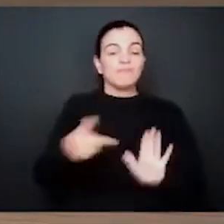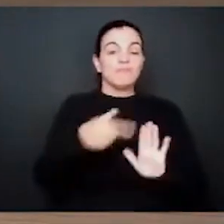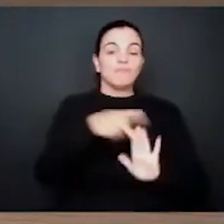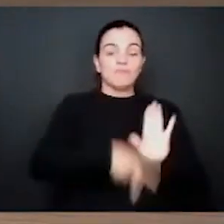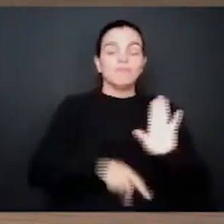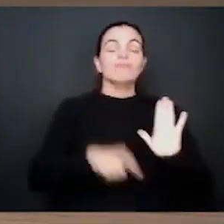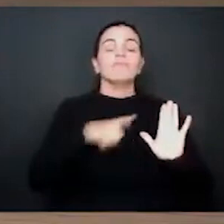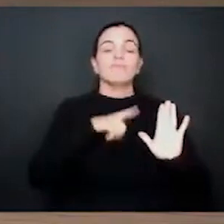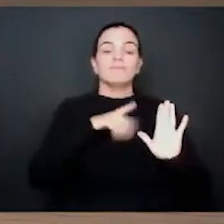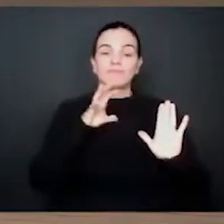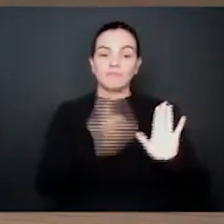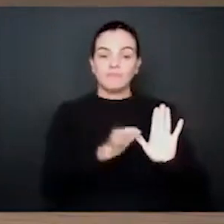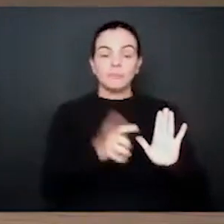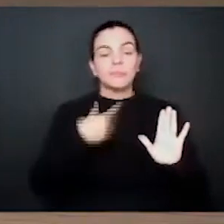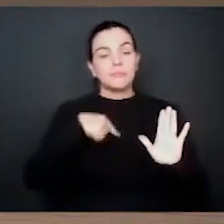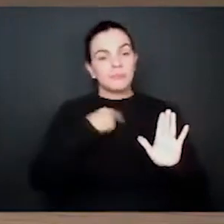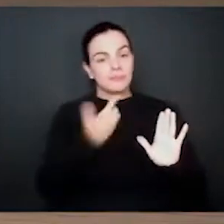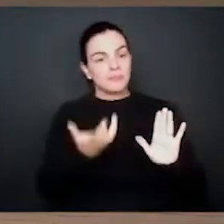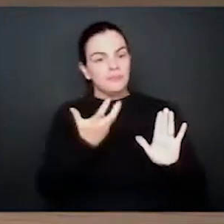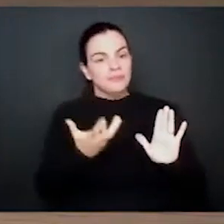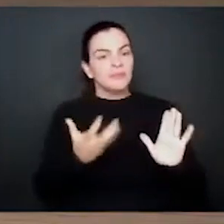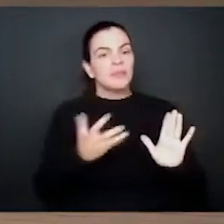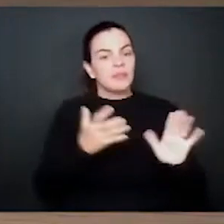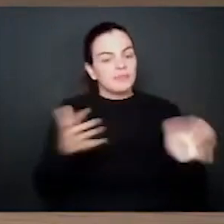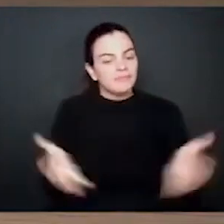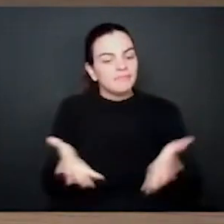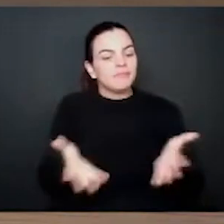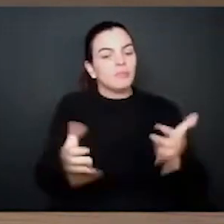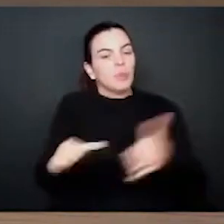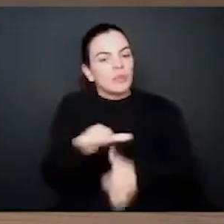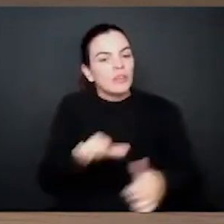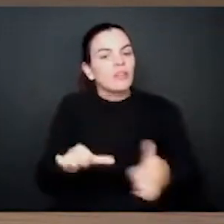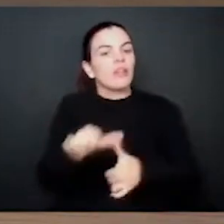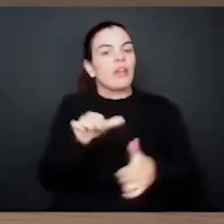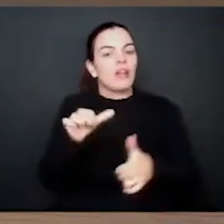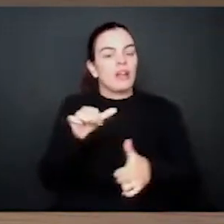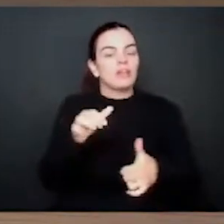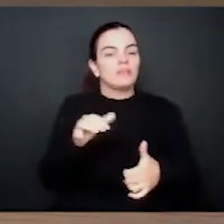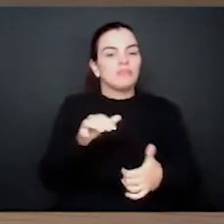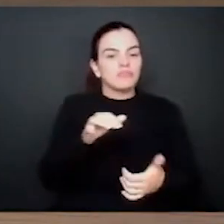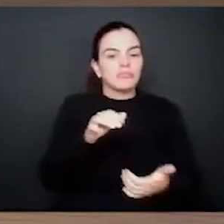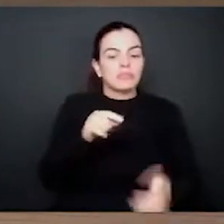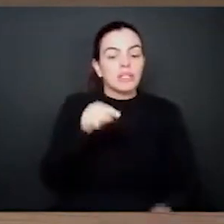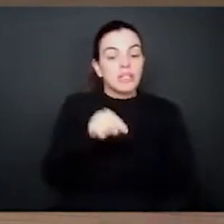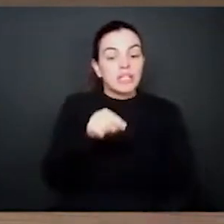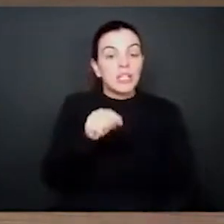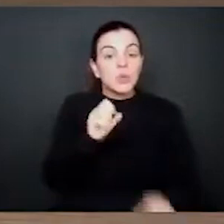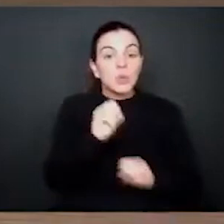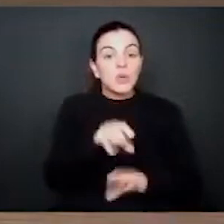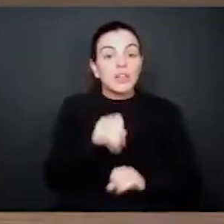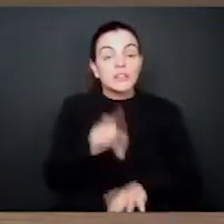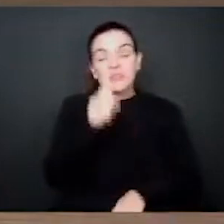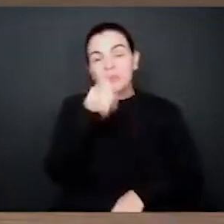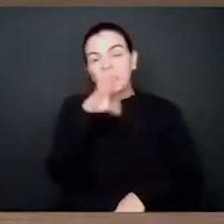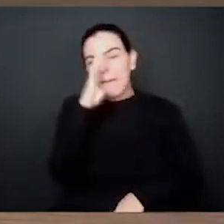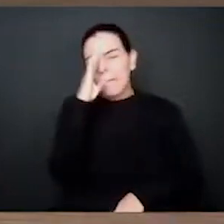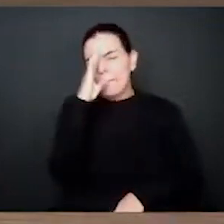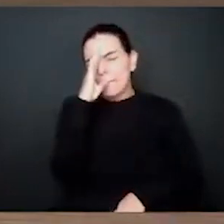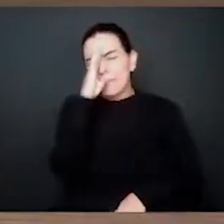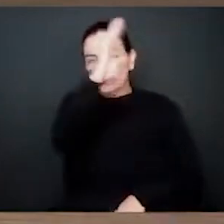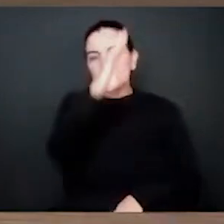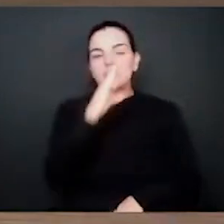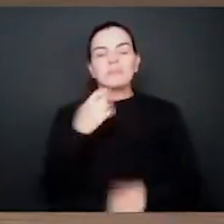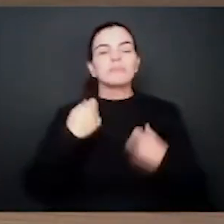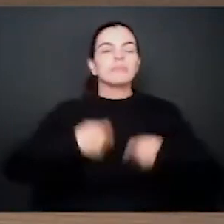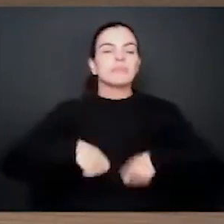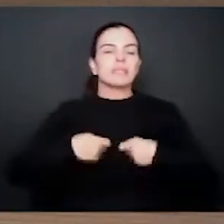mudança, transformação, não existe outro caminho a não ser a educação. Eu acredito muito nisso. A educação é um dos pilares que não deve ser pauta de um ou de